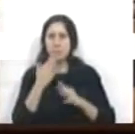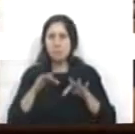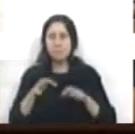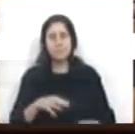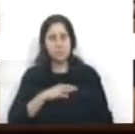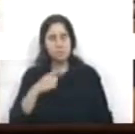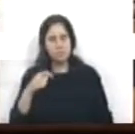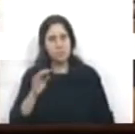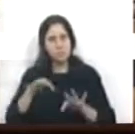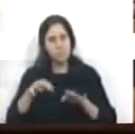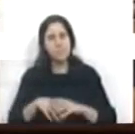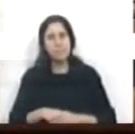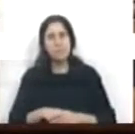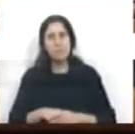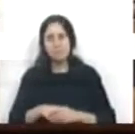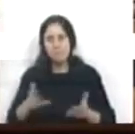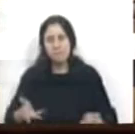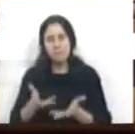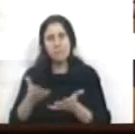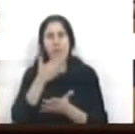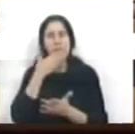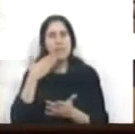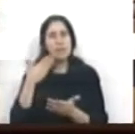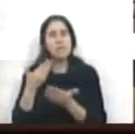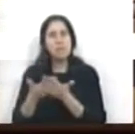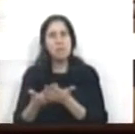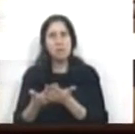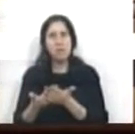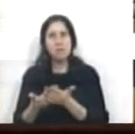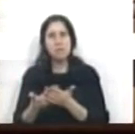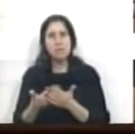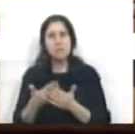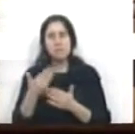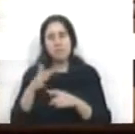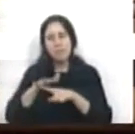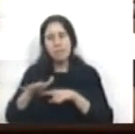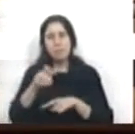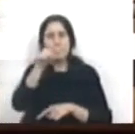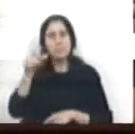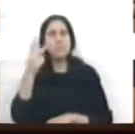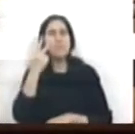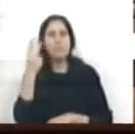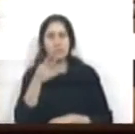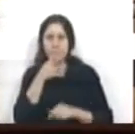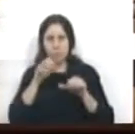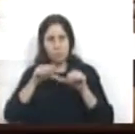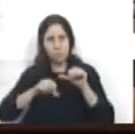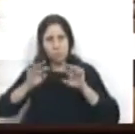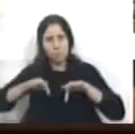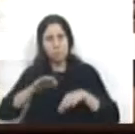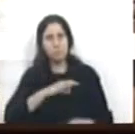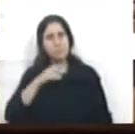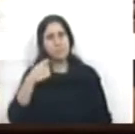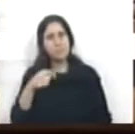Sr. Presidente, que venham a ter vida e possam agir para consequência na vida das pessoas. E concluo, Sr. Presidente,